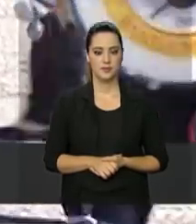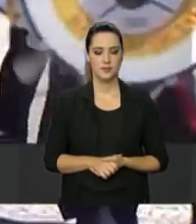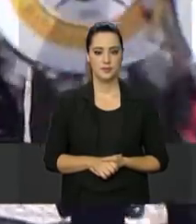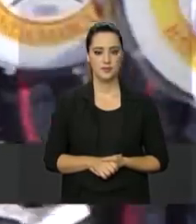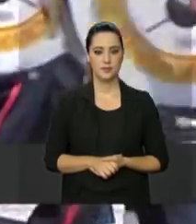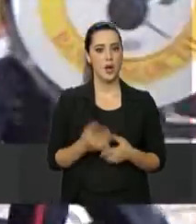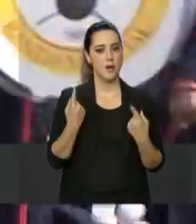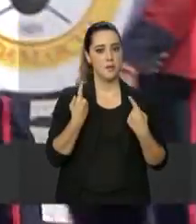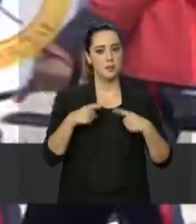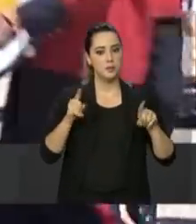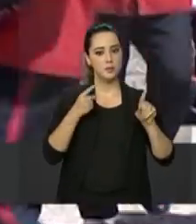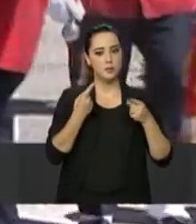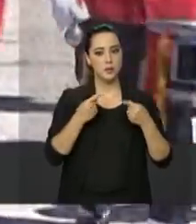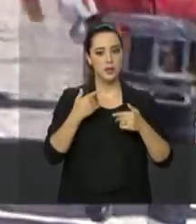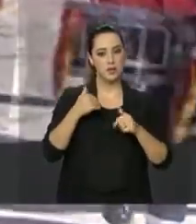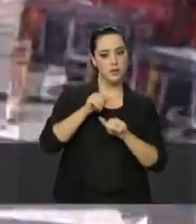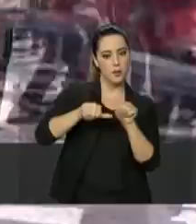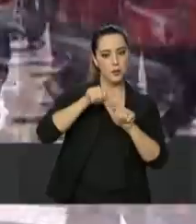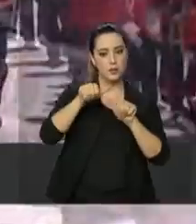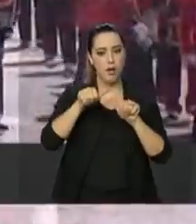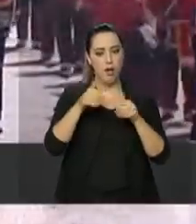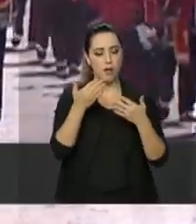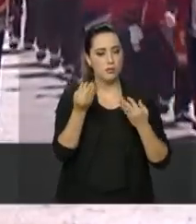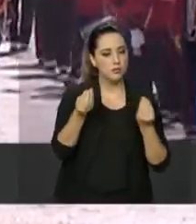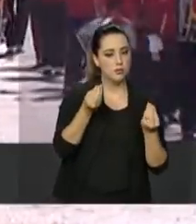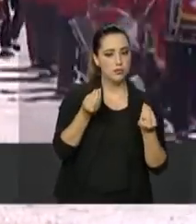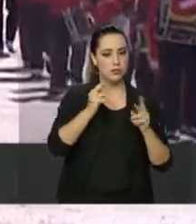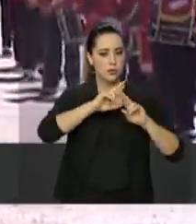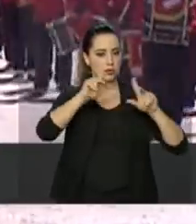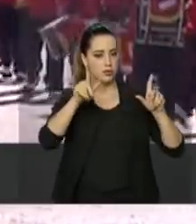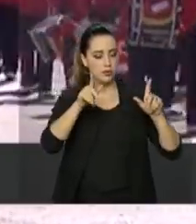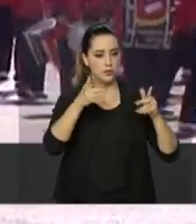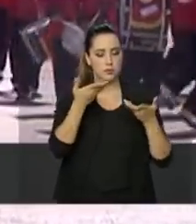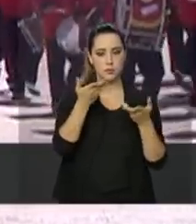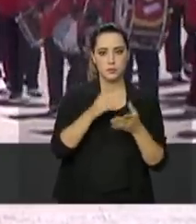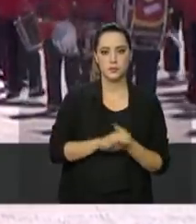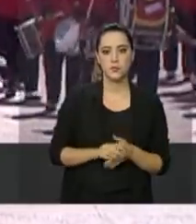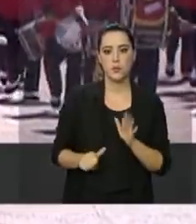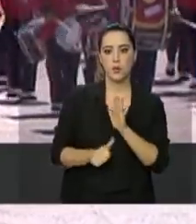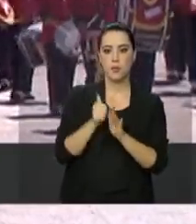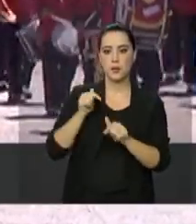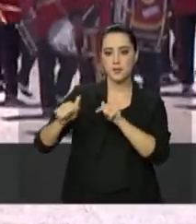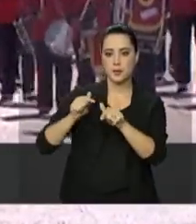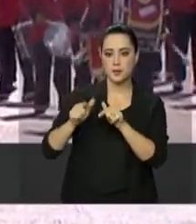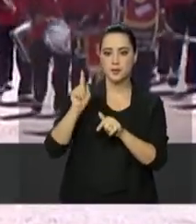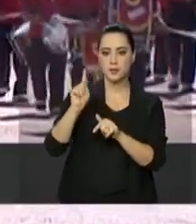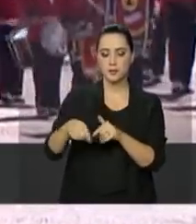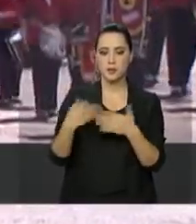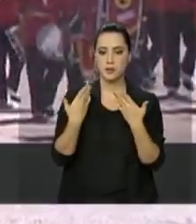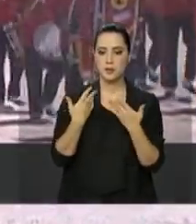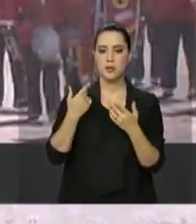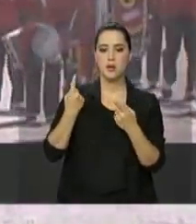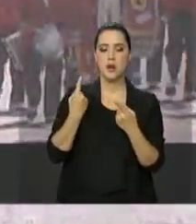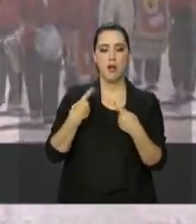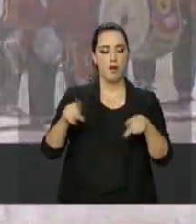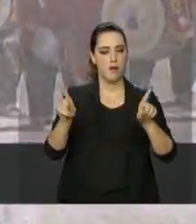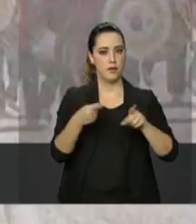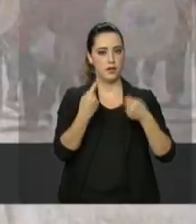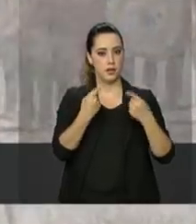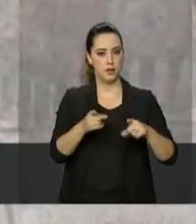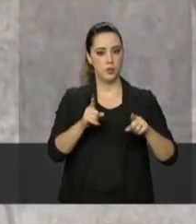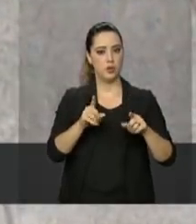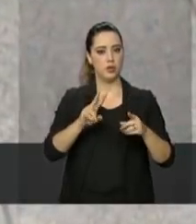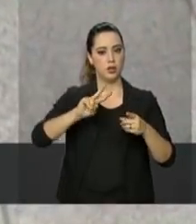A banda vai fazer evoluções, vai fazer formação? Isso, o primeiro ato da banda, aí ela vai estar tocando alguns